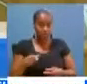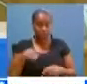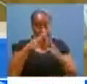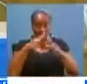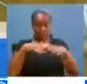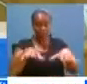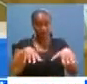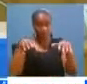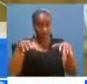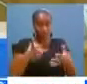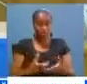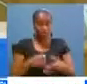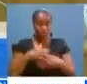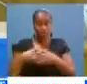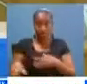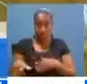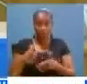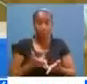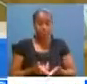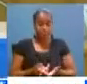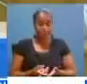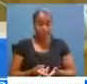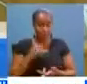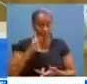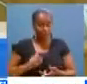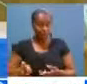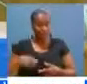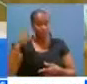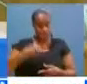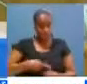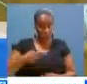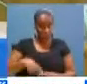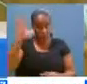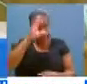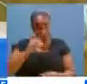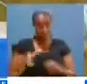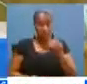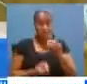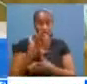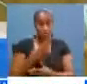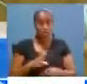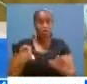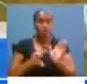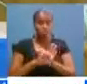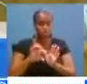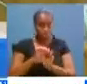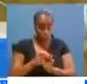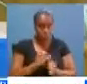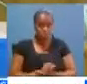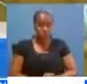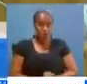nesta Casa Parlamentar e fora dela, exigimos ao Governo para que crie as